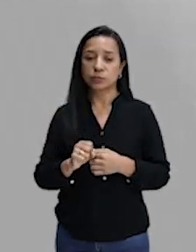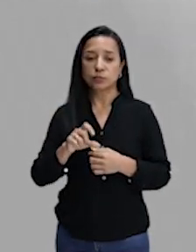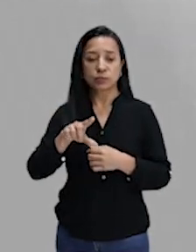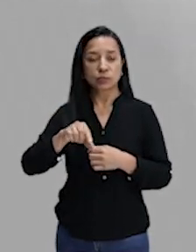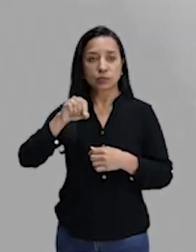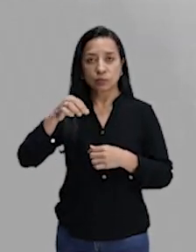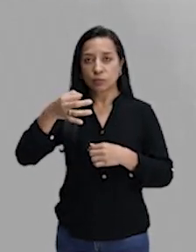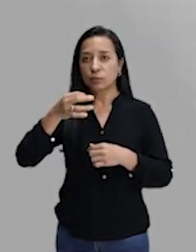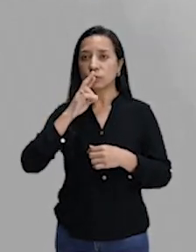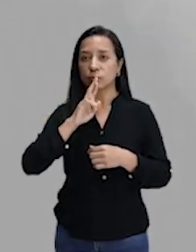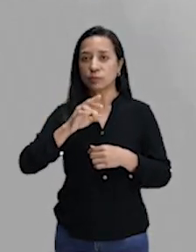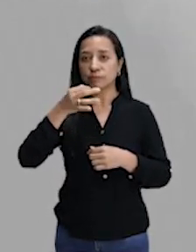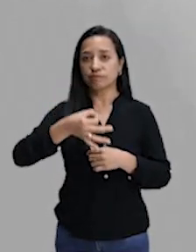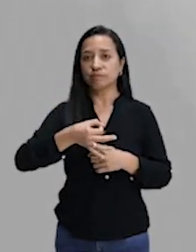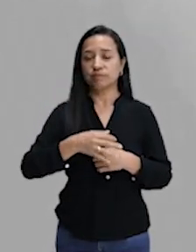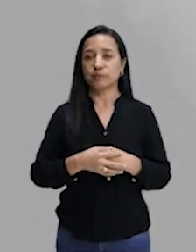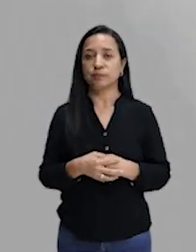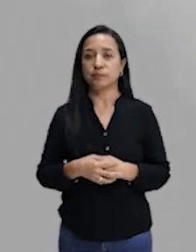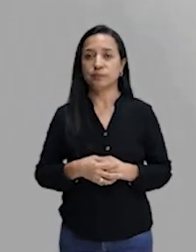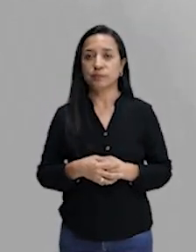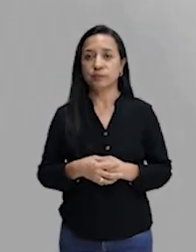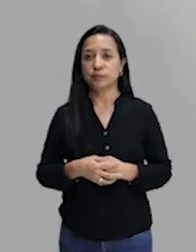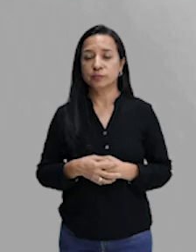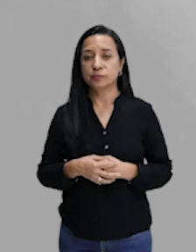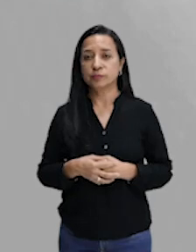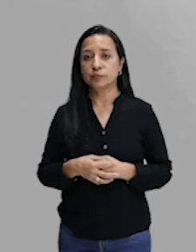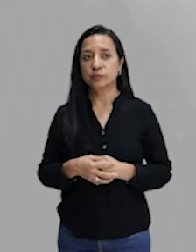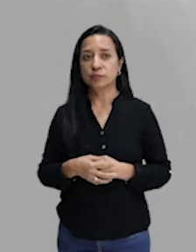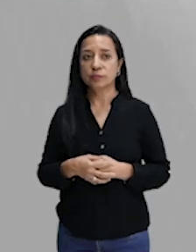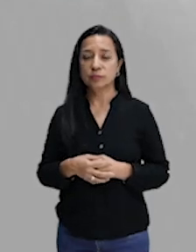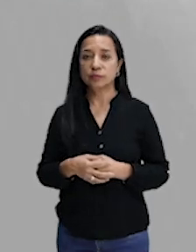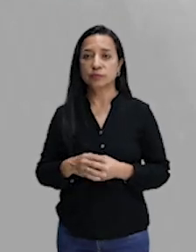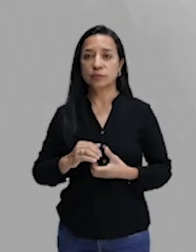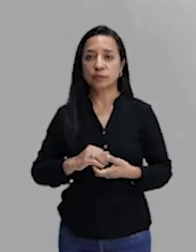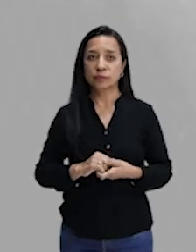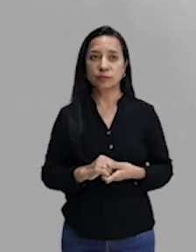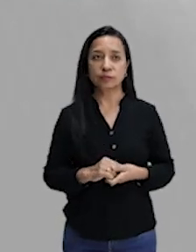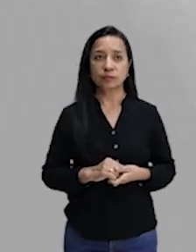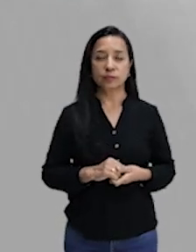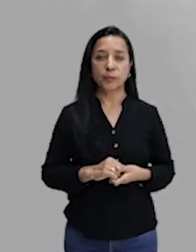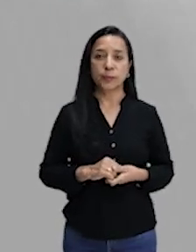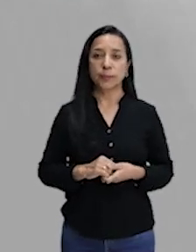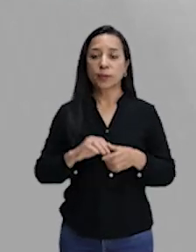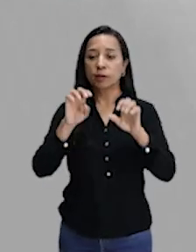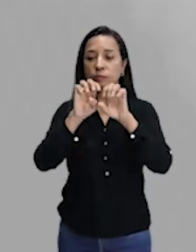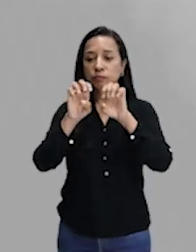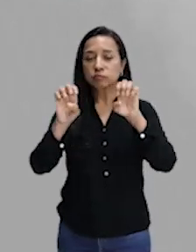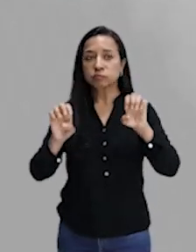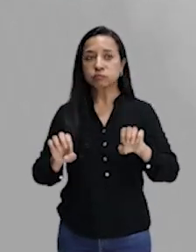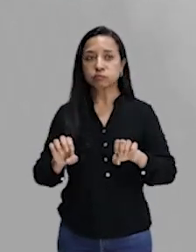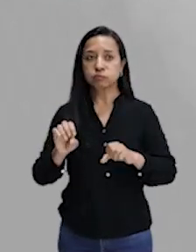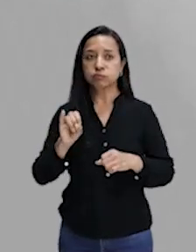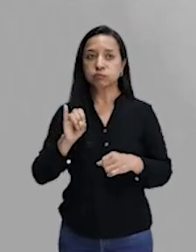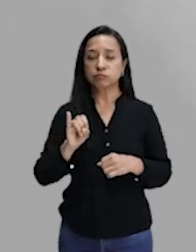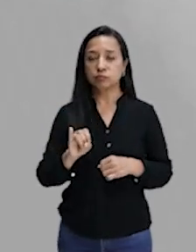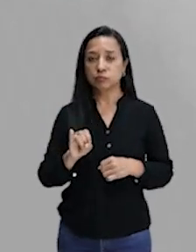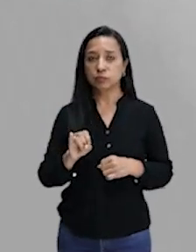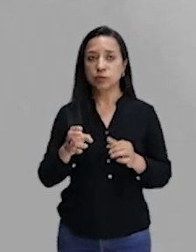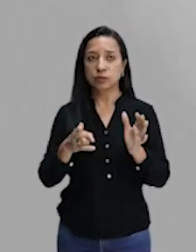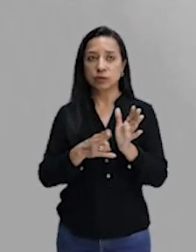vamos lá então nós sabemos aqui ó corrente elétrica é